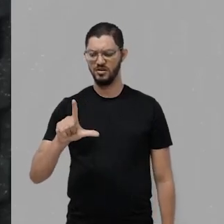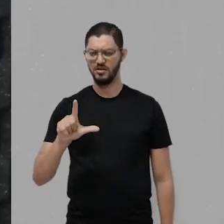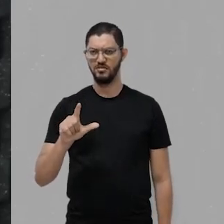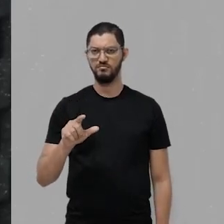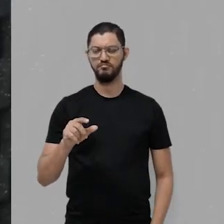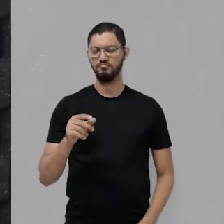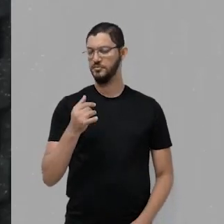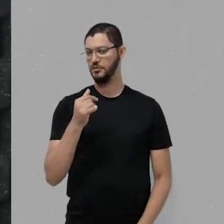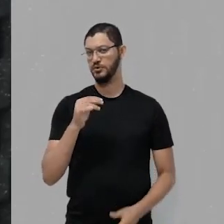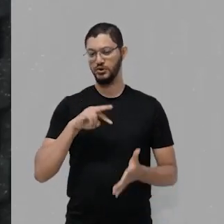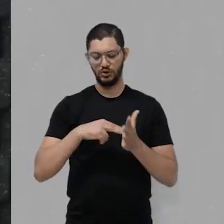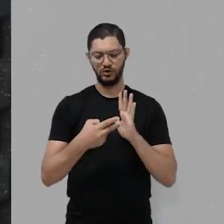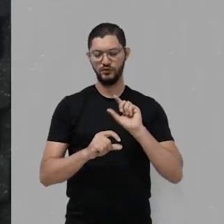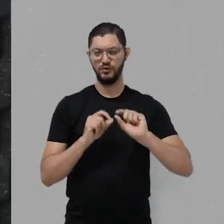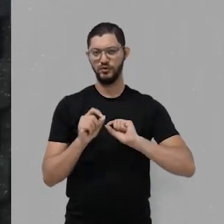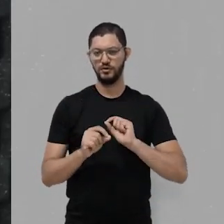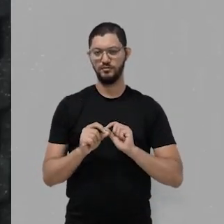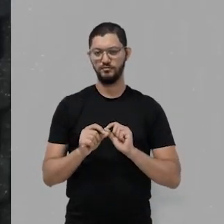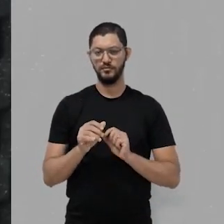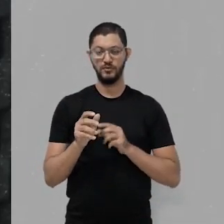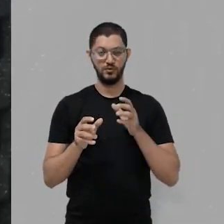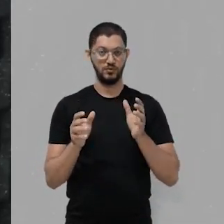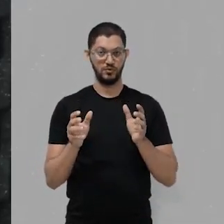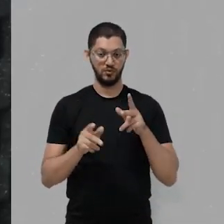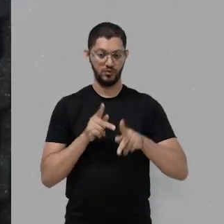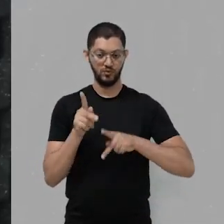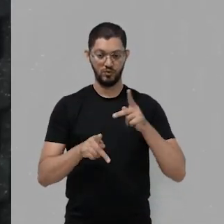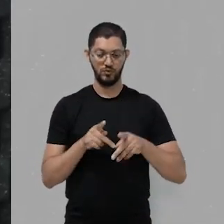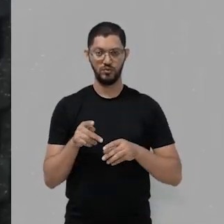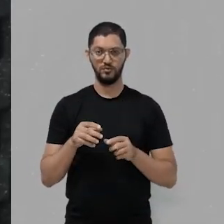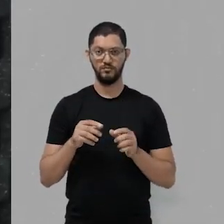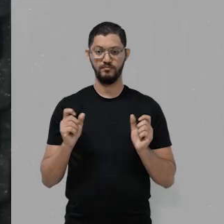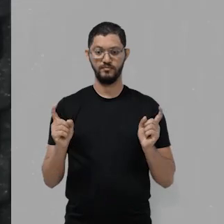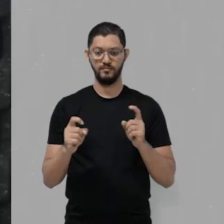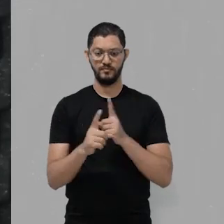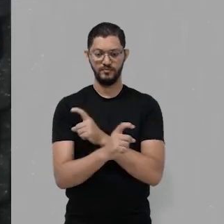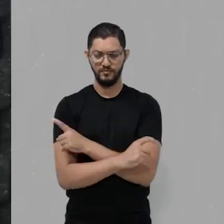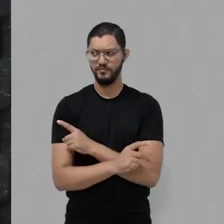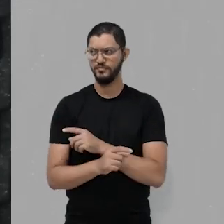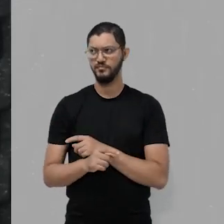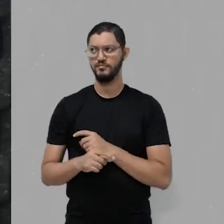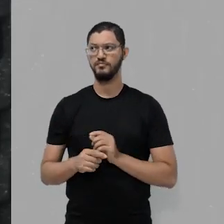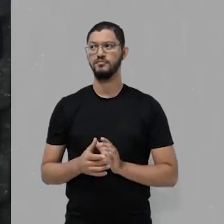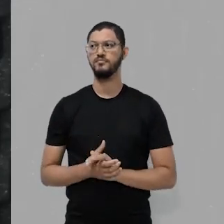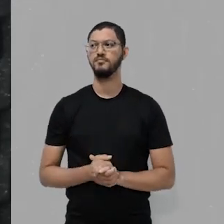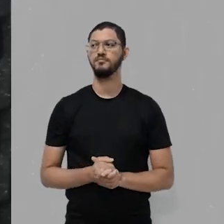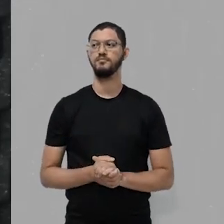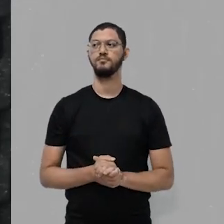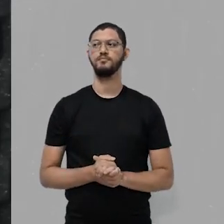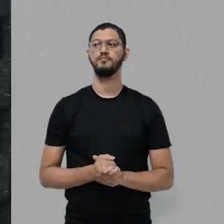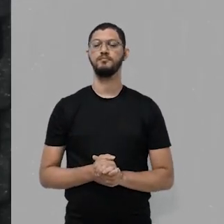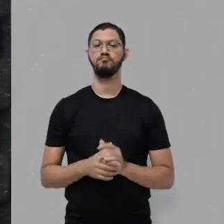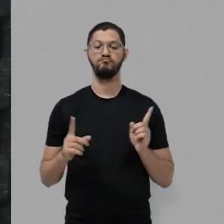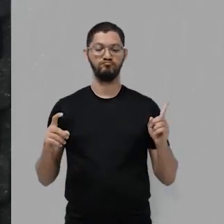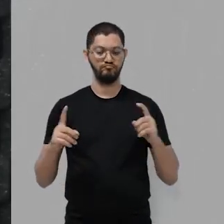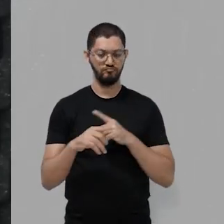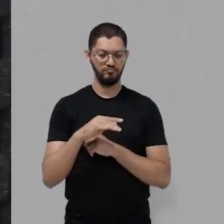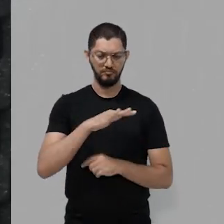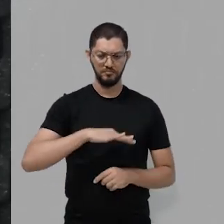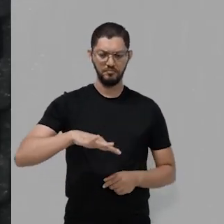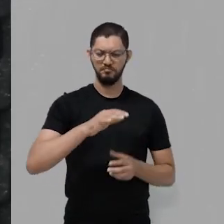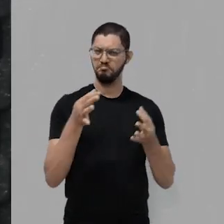numa população de bactérias, que está ali no meio de cultura, sendo cultivada em